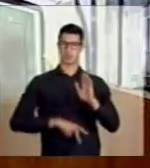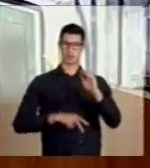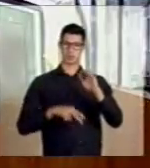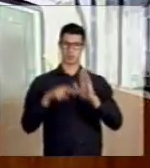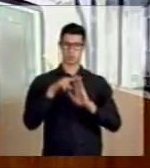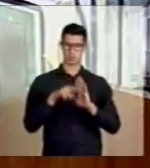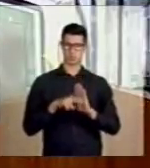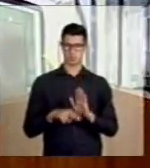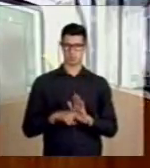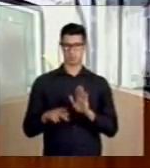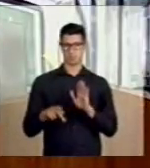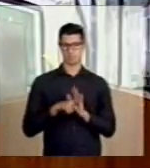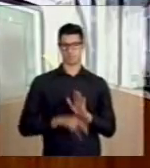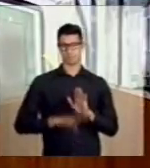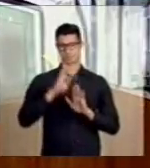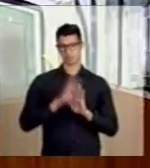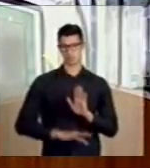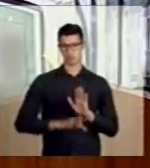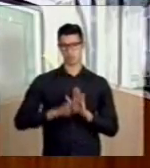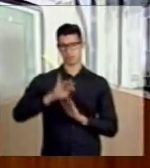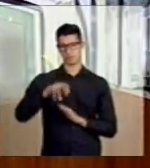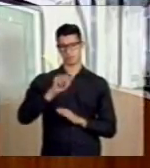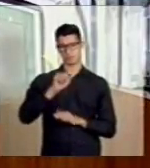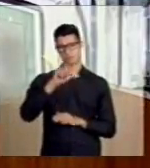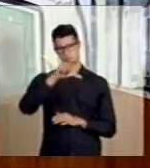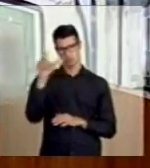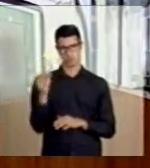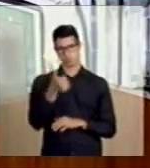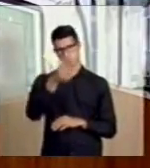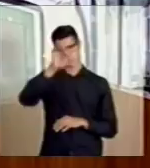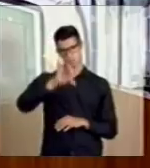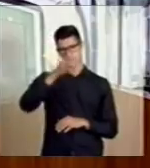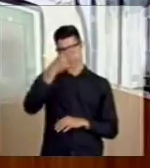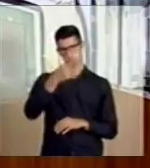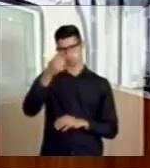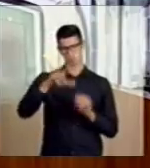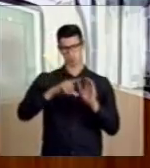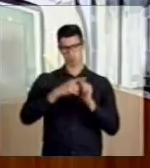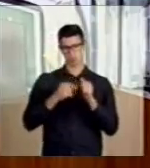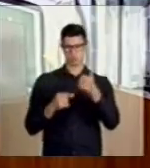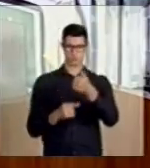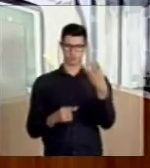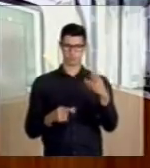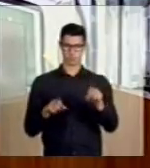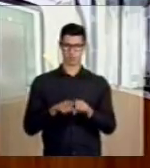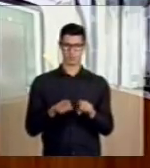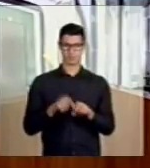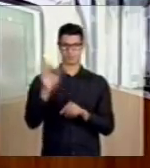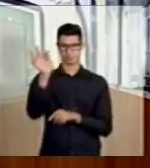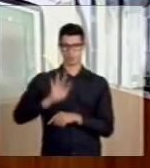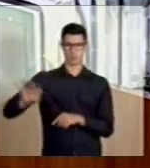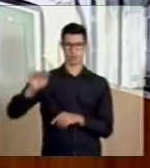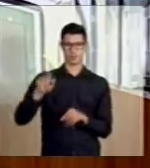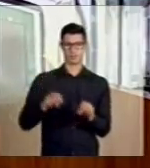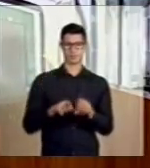normativo nos textos da Constituição do Japão, de 1947, artigo 13, da Constituição da República Francesa,